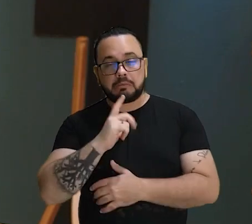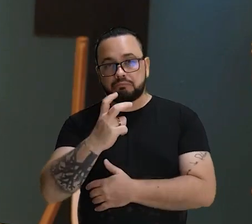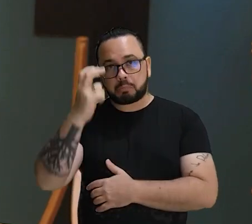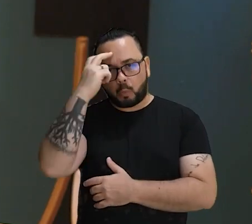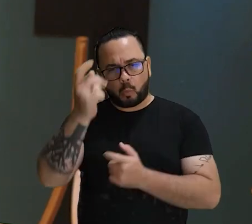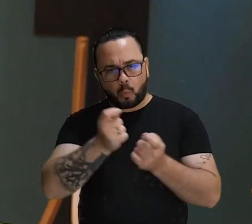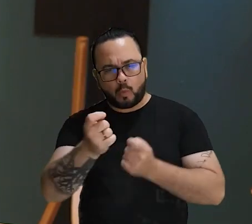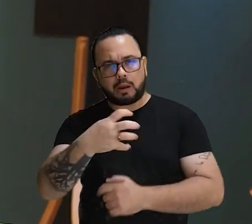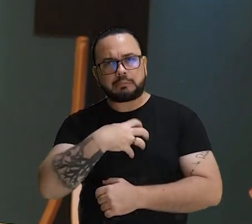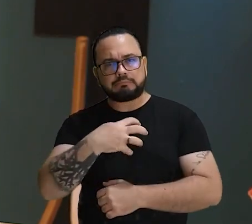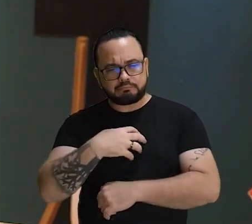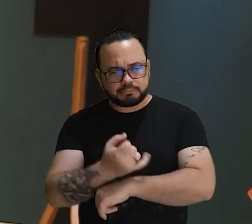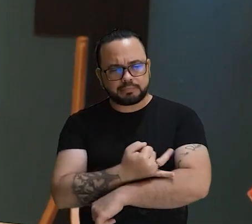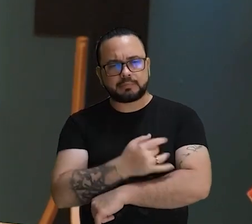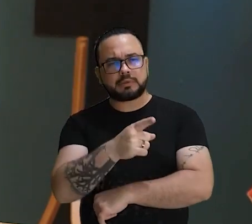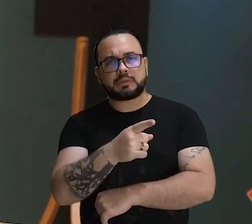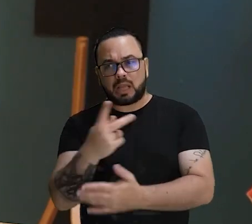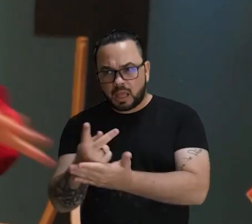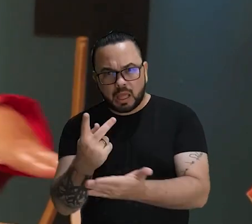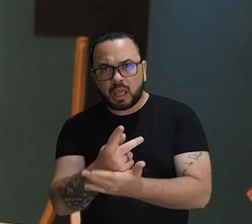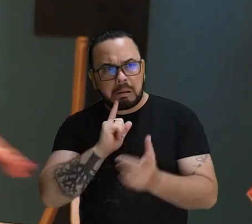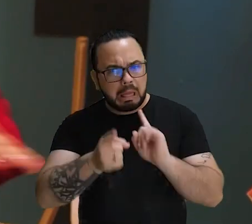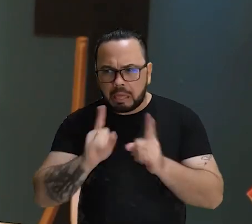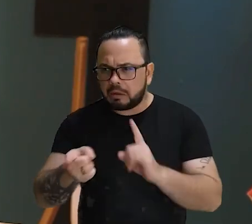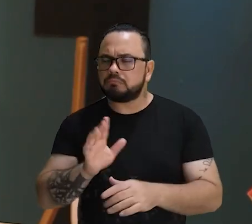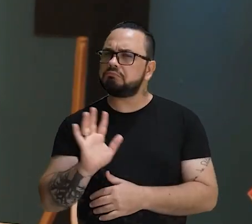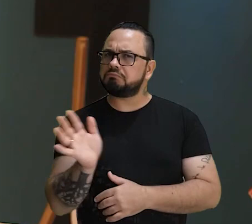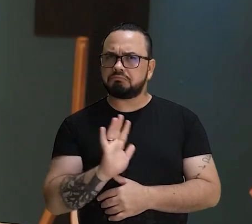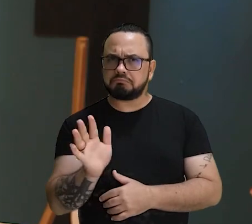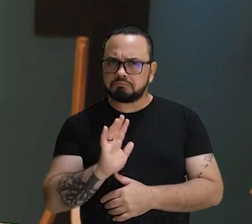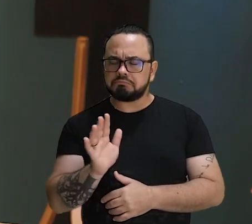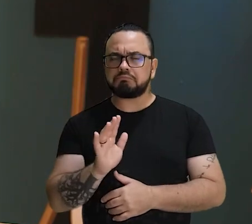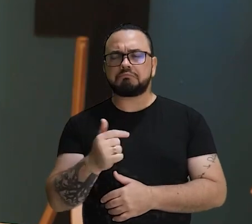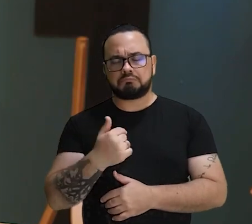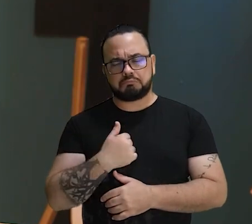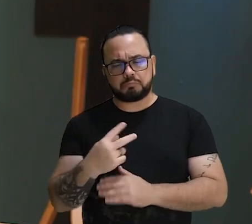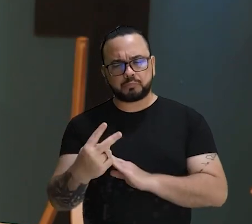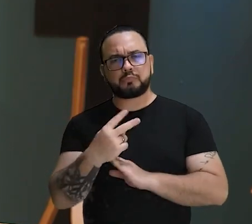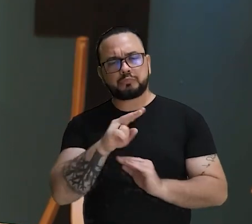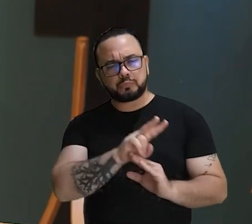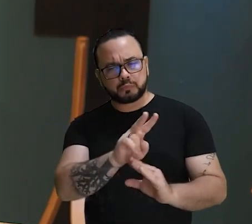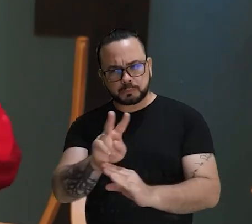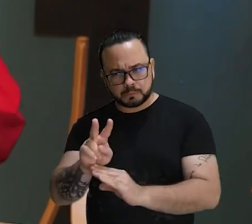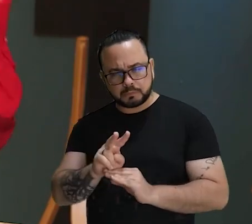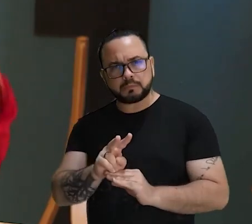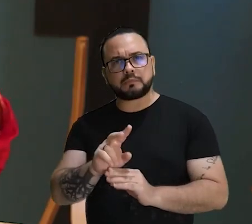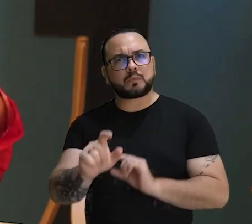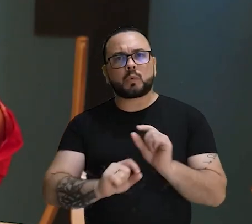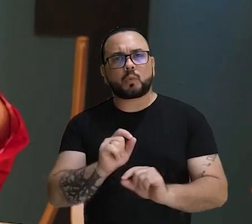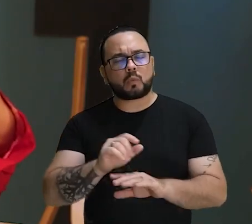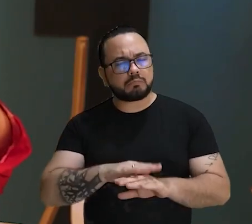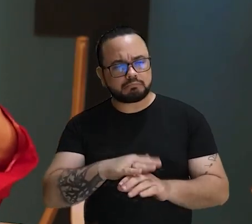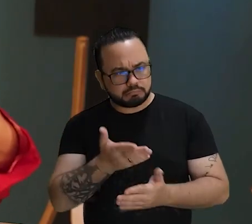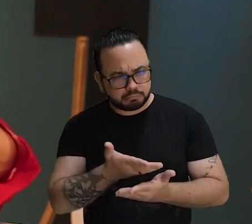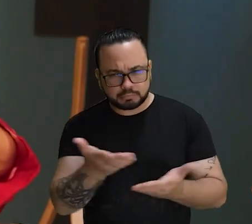emocional absurda, assim. É. De, tipo, as coisas darem errado e ele não sai descontando na equipe nada. Ele preserva ele, a equipe, o que ele vai poder dar